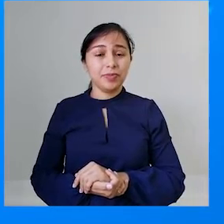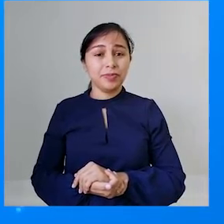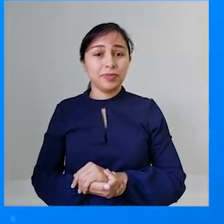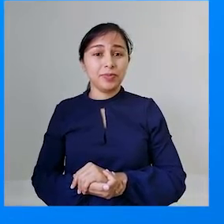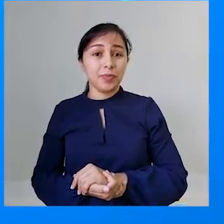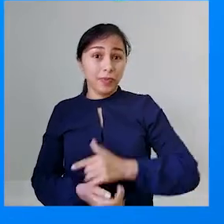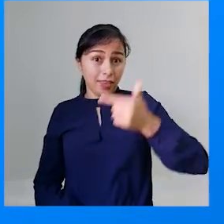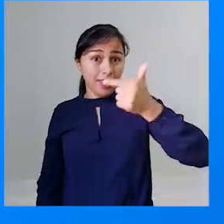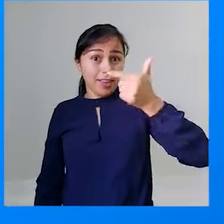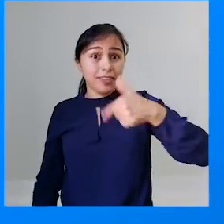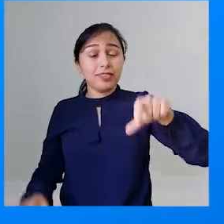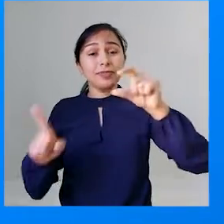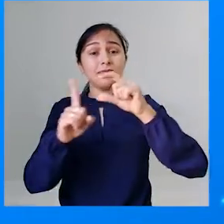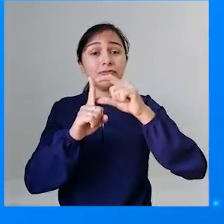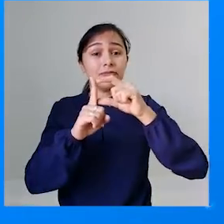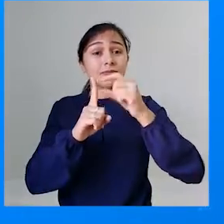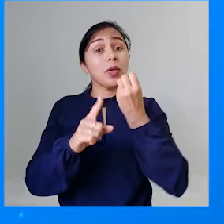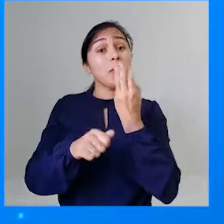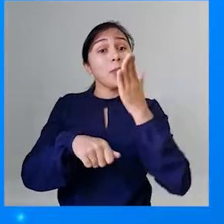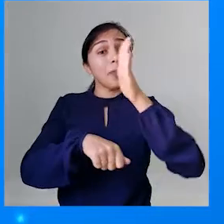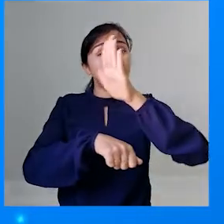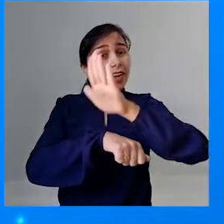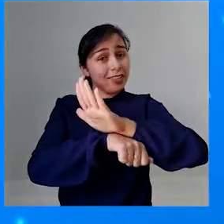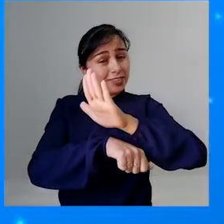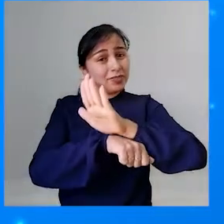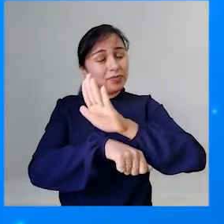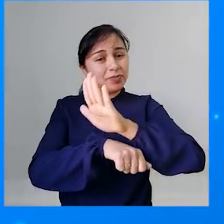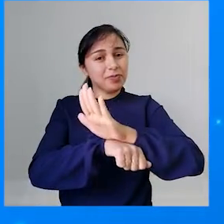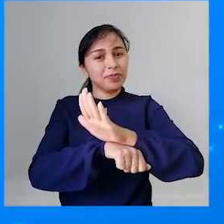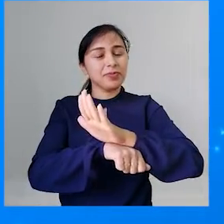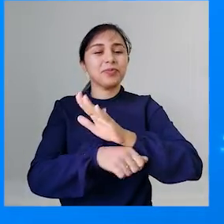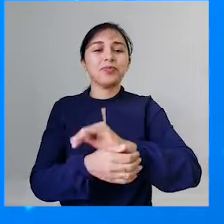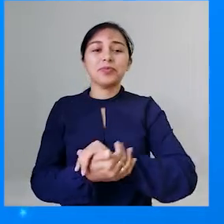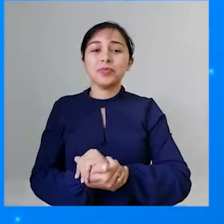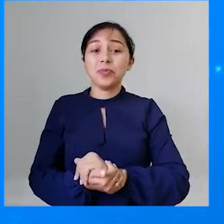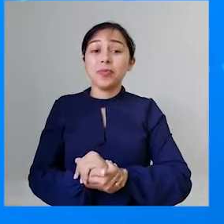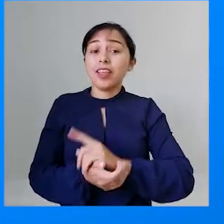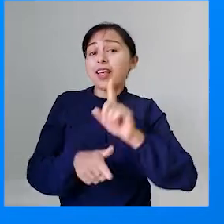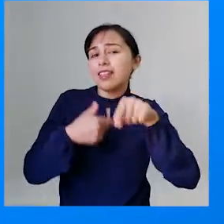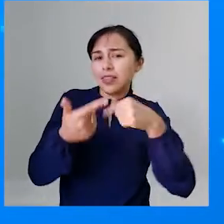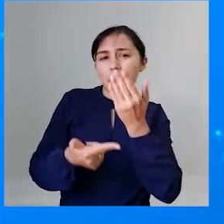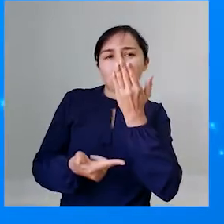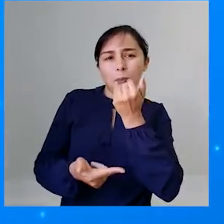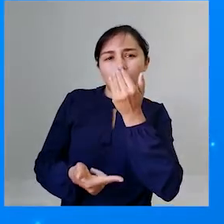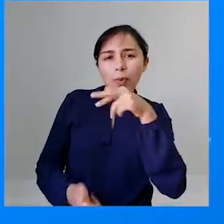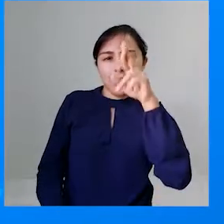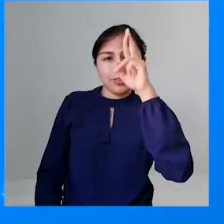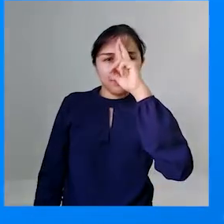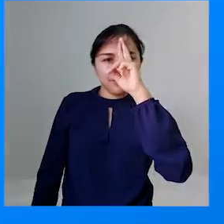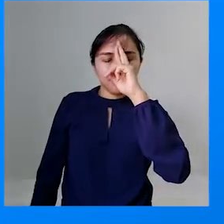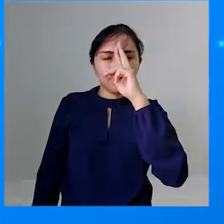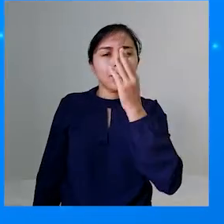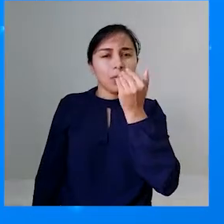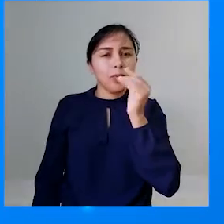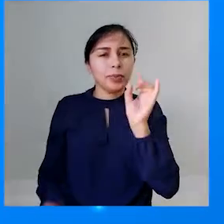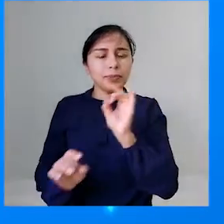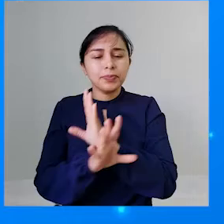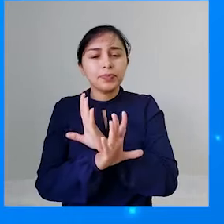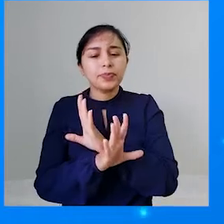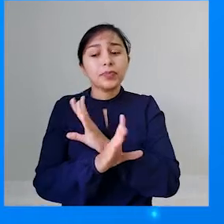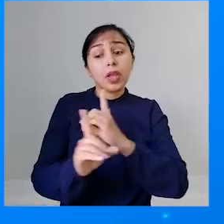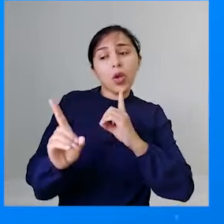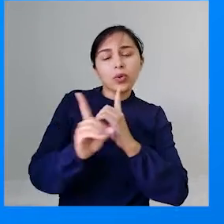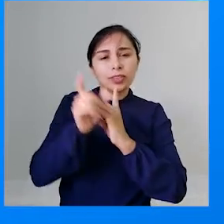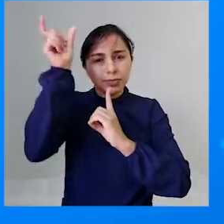e a próxima palavrinha mágica é boa tarde logo depois do almoço a gente